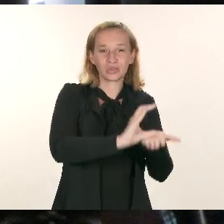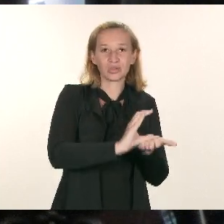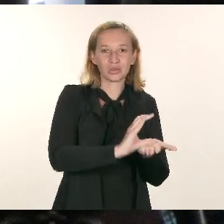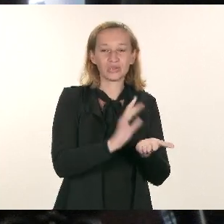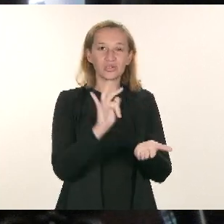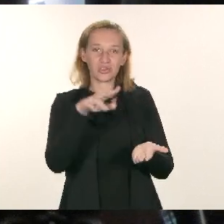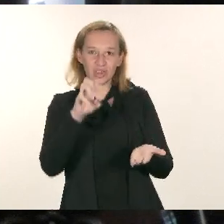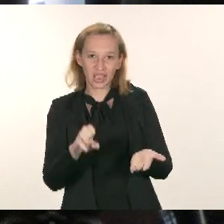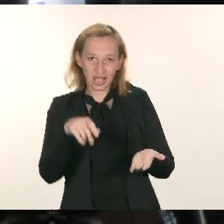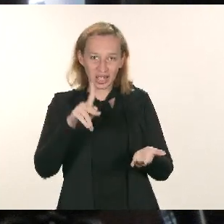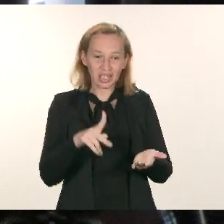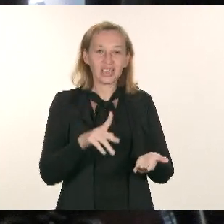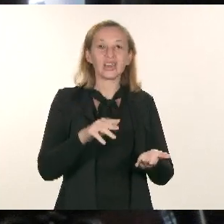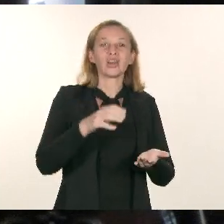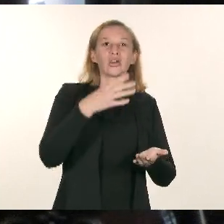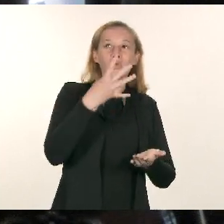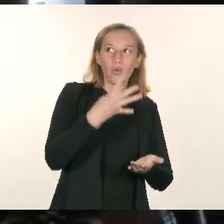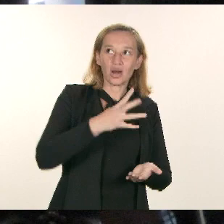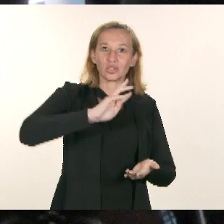Lei